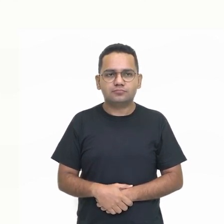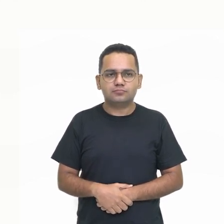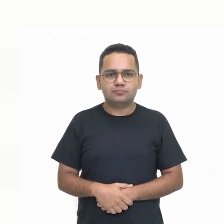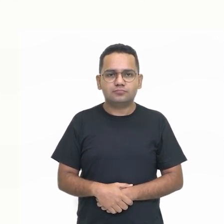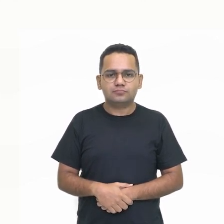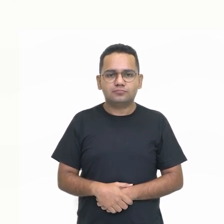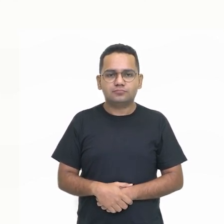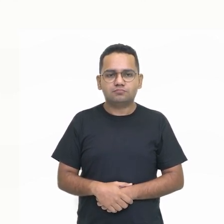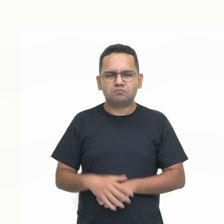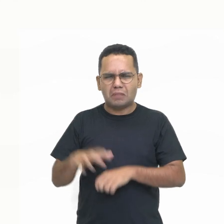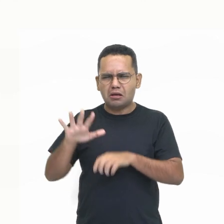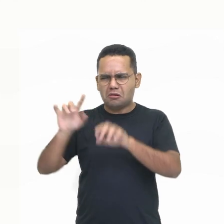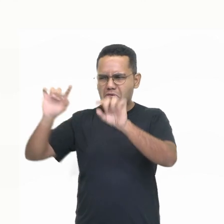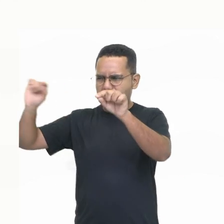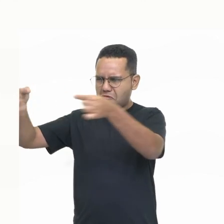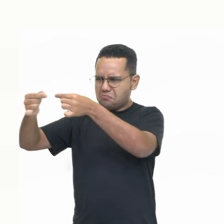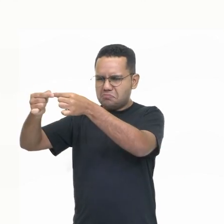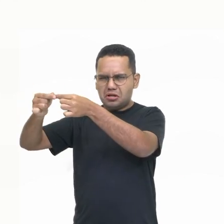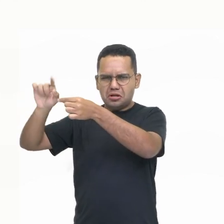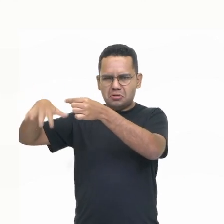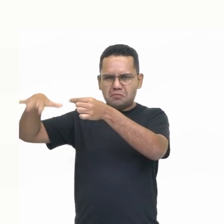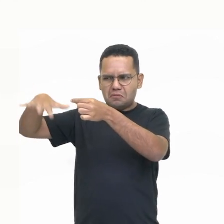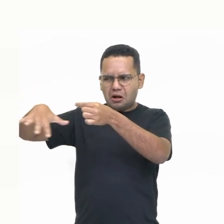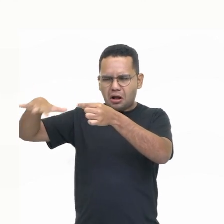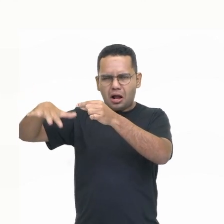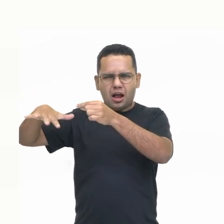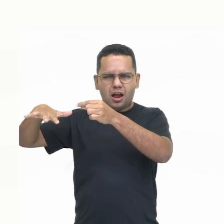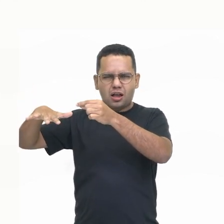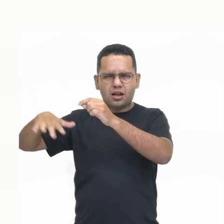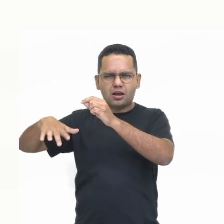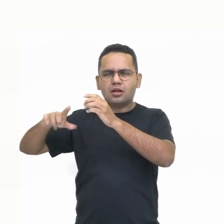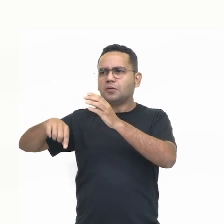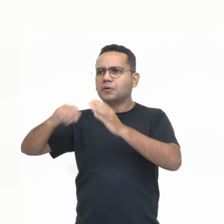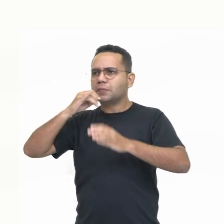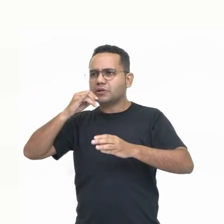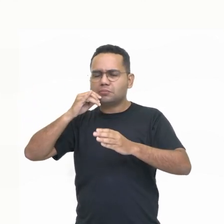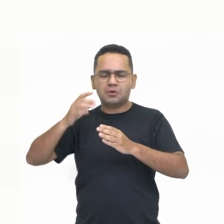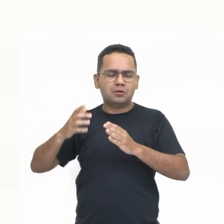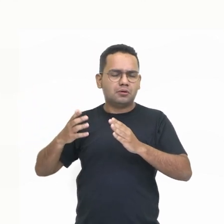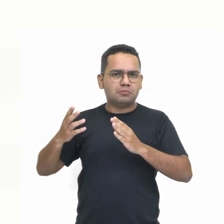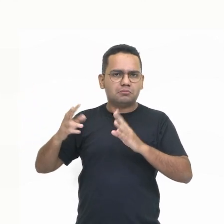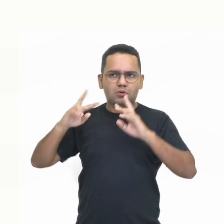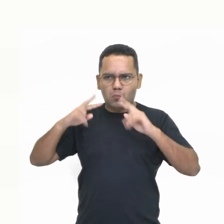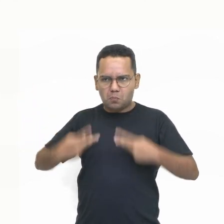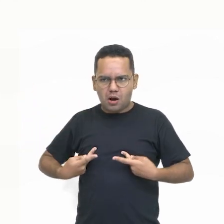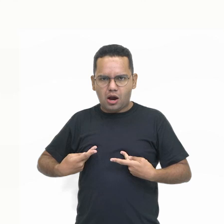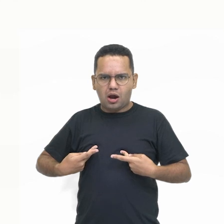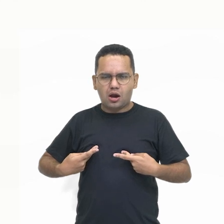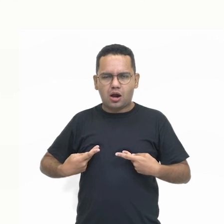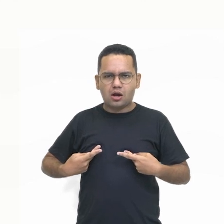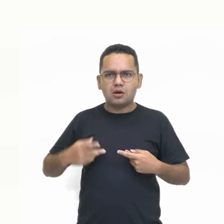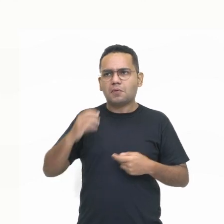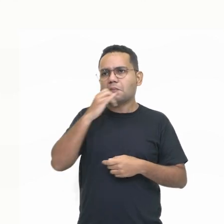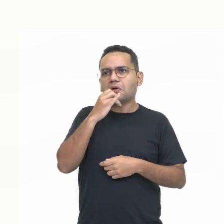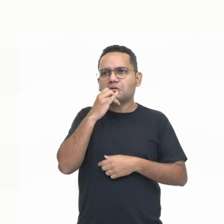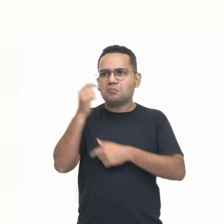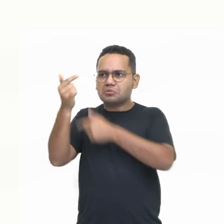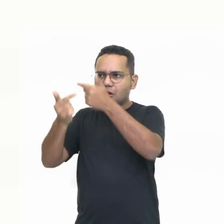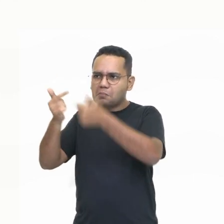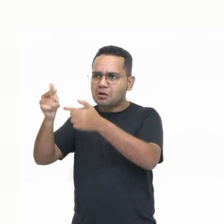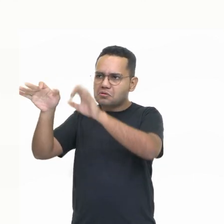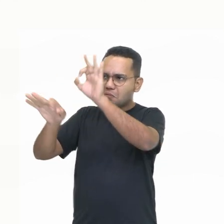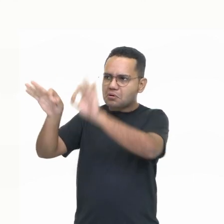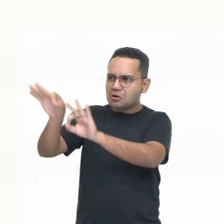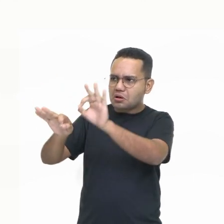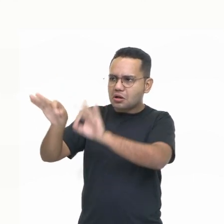às questões humanas. Né? Quando eu falo de humanas, né, não quer dizer que o trabalho ele é sistemático,